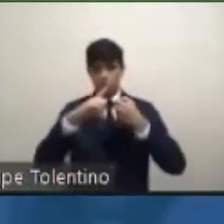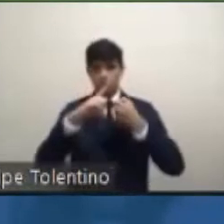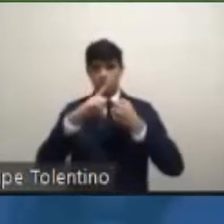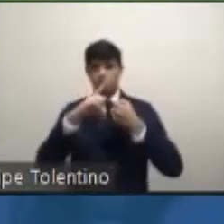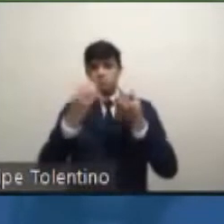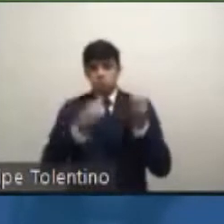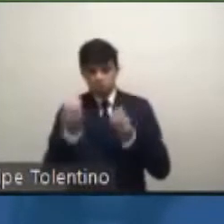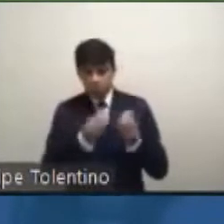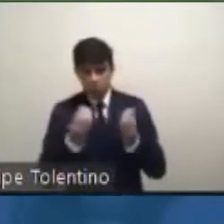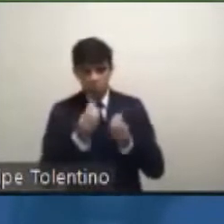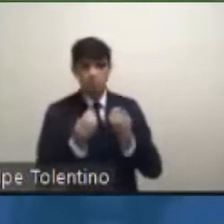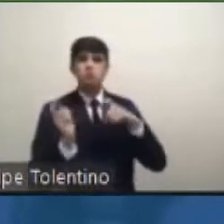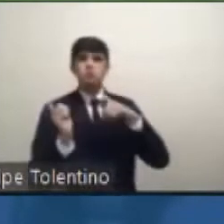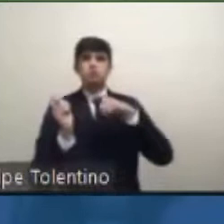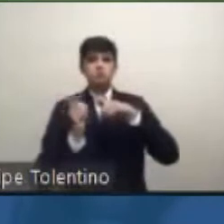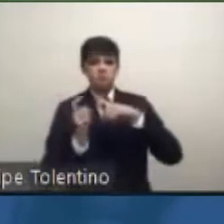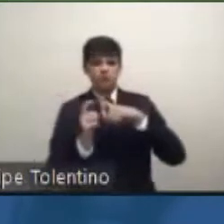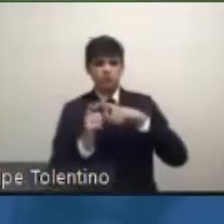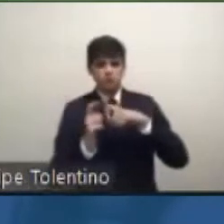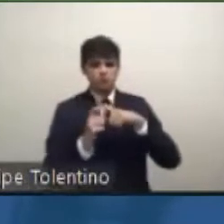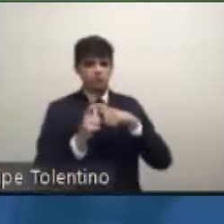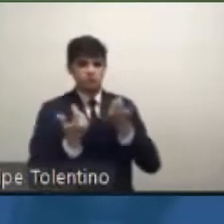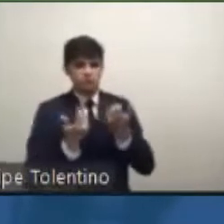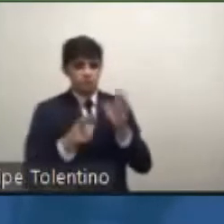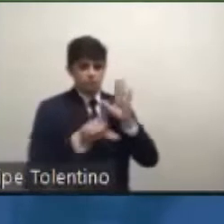talvez possamos falar mais adiante sobre esse assunto.